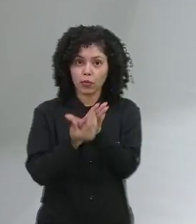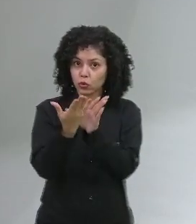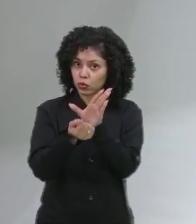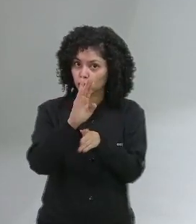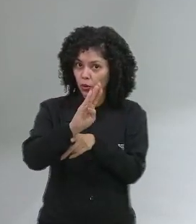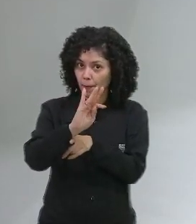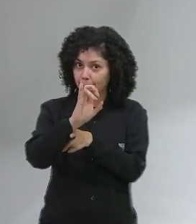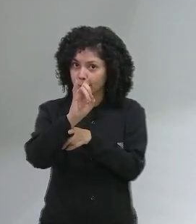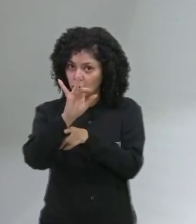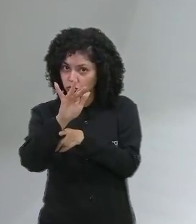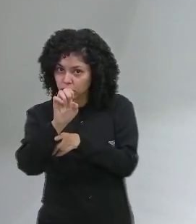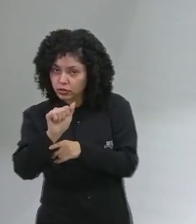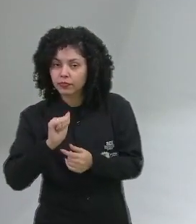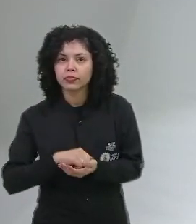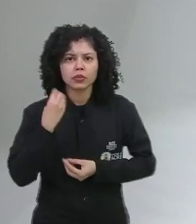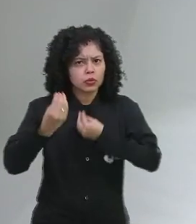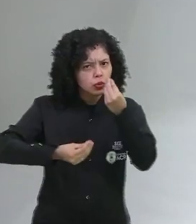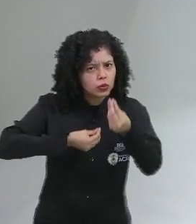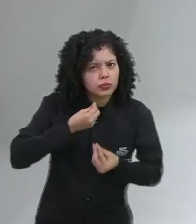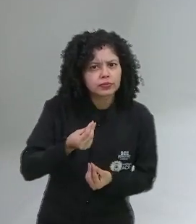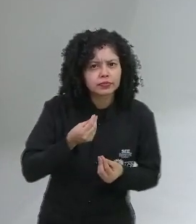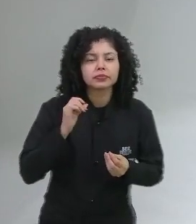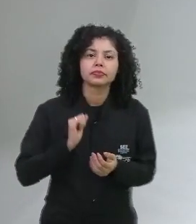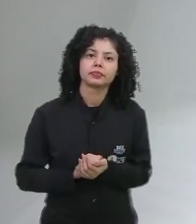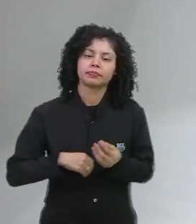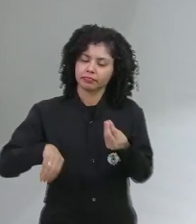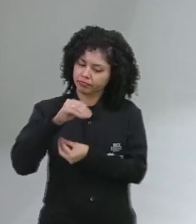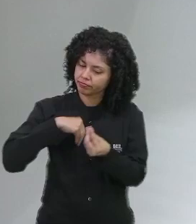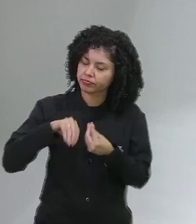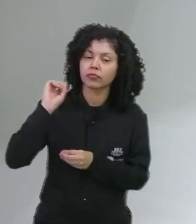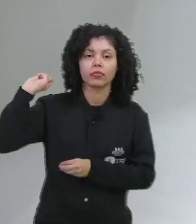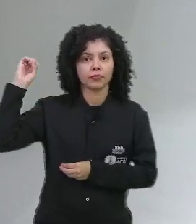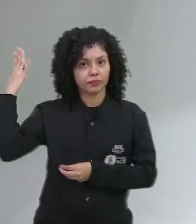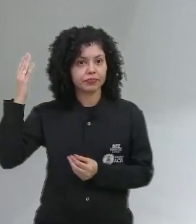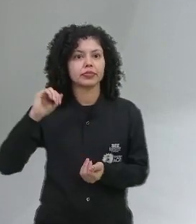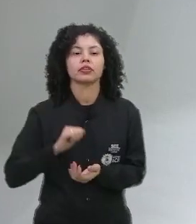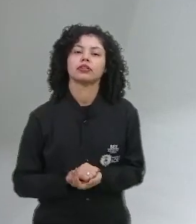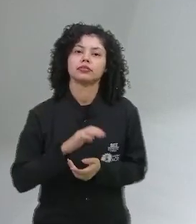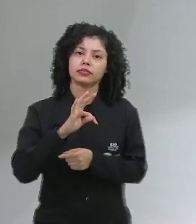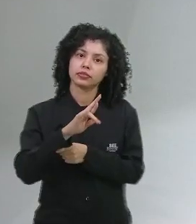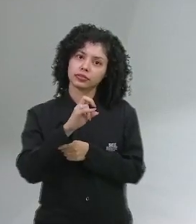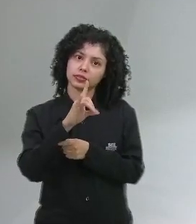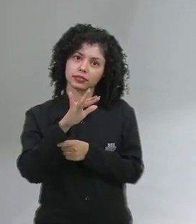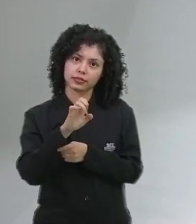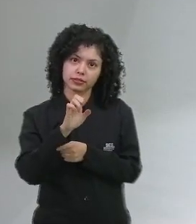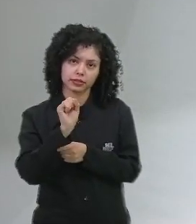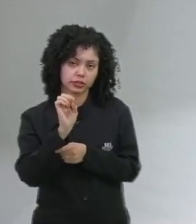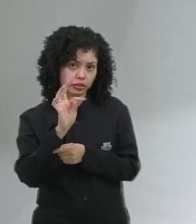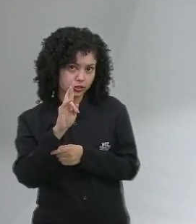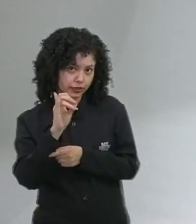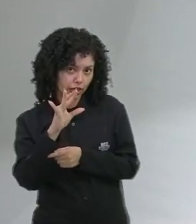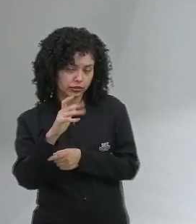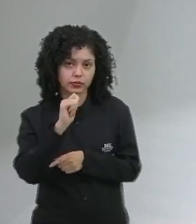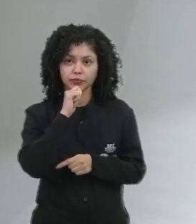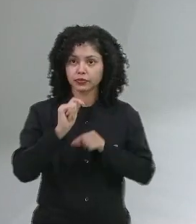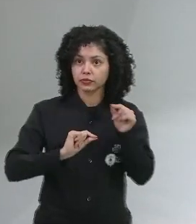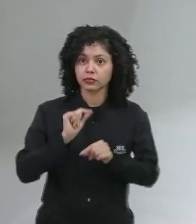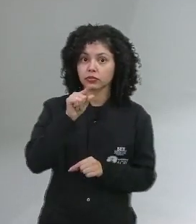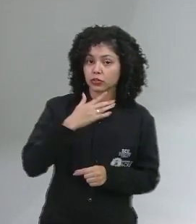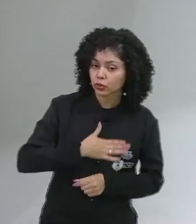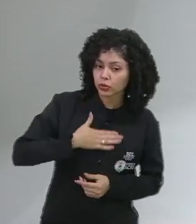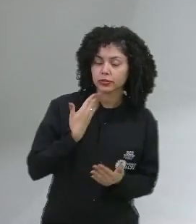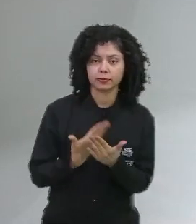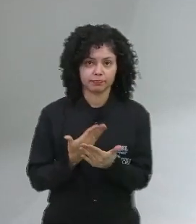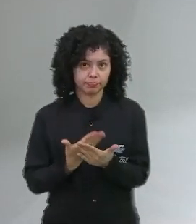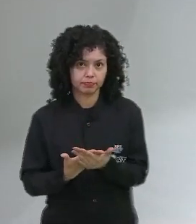produzir um biodiesel, né, a maneira de essa reação acontecer, uma transesterificação, uma esterificação. Se você gostou